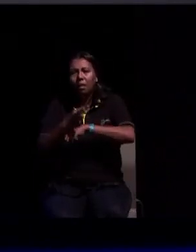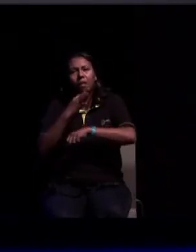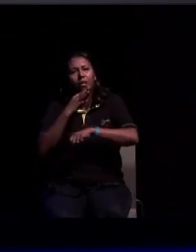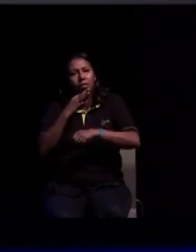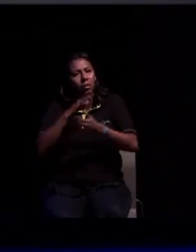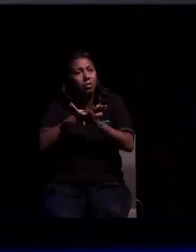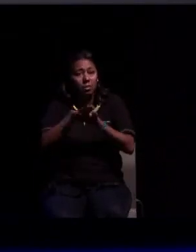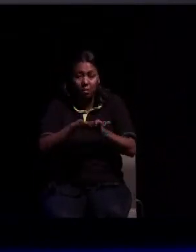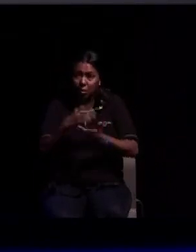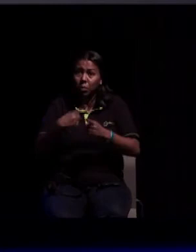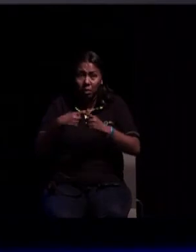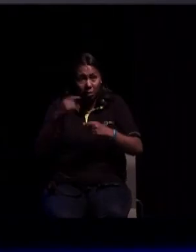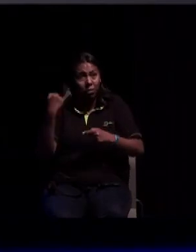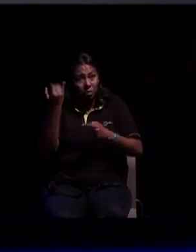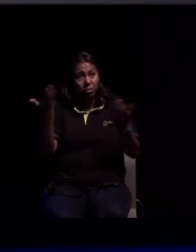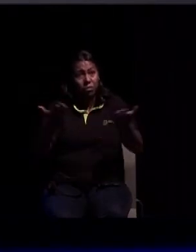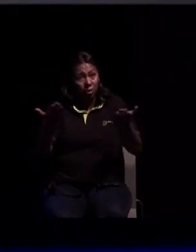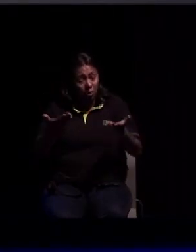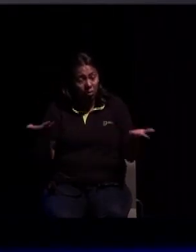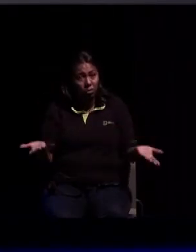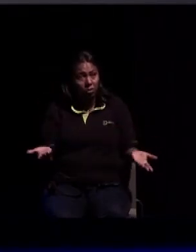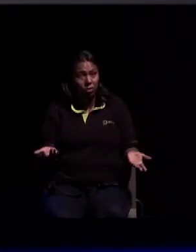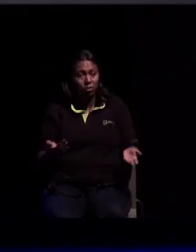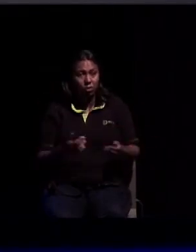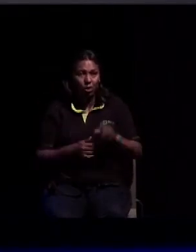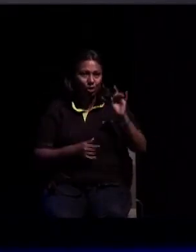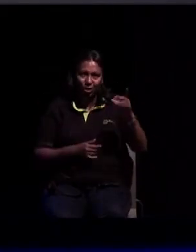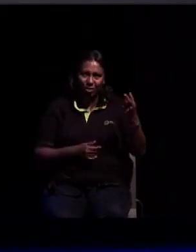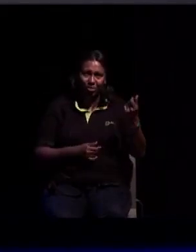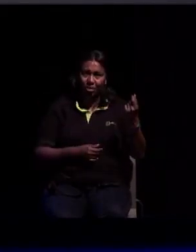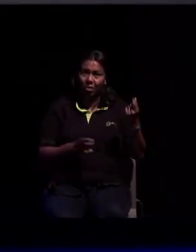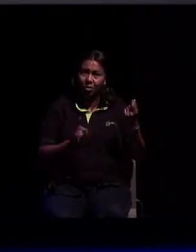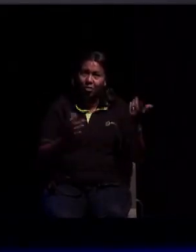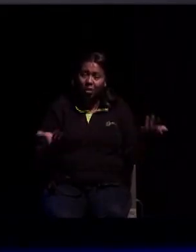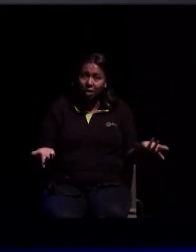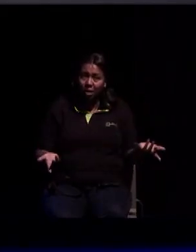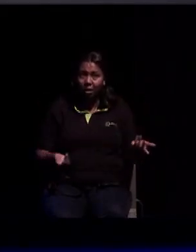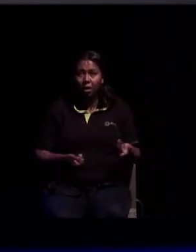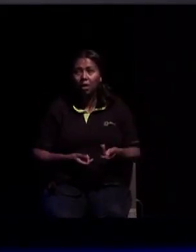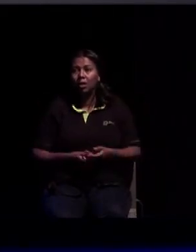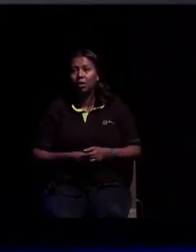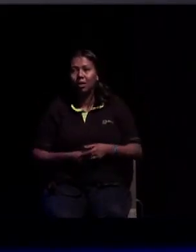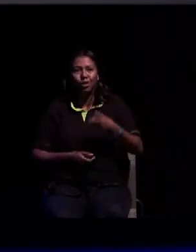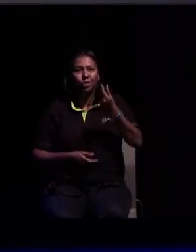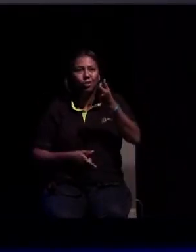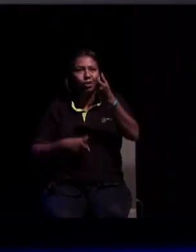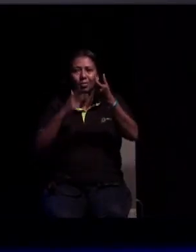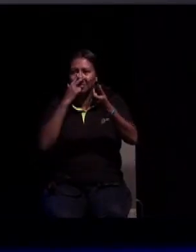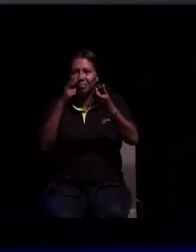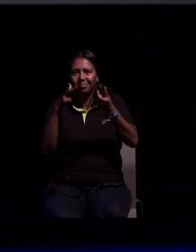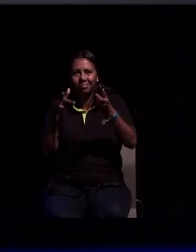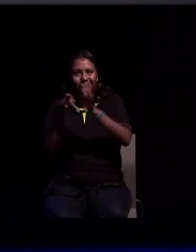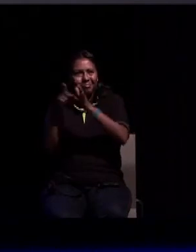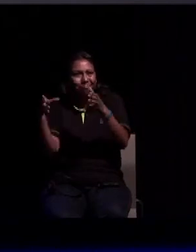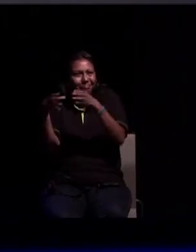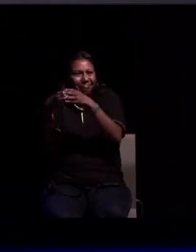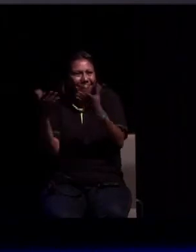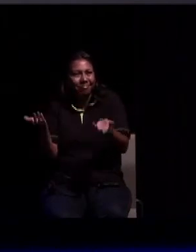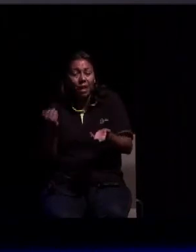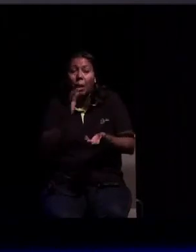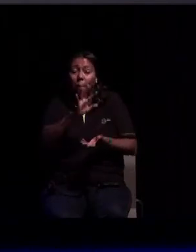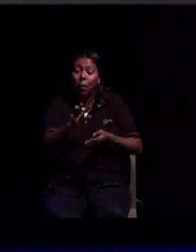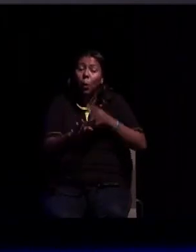que é importante no mundo de hoje. Não é só capital econômico. E o capital econômico é muito concentrado, né? Mas o conhecimento